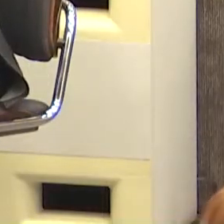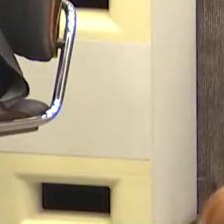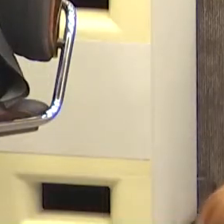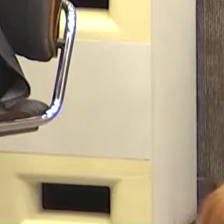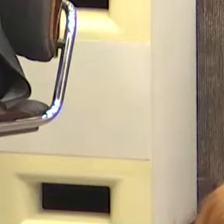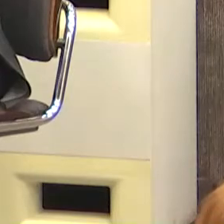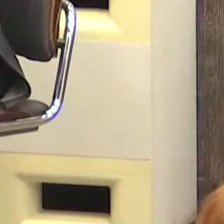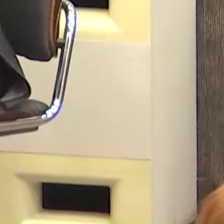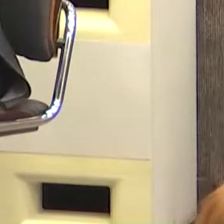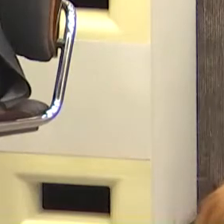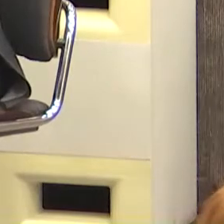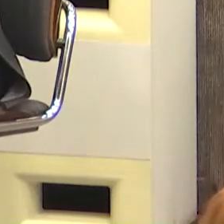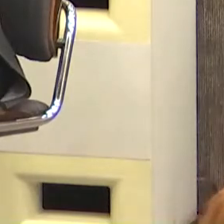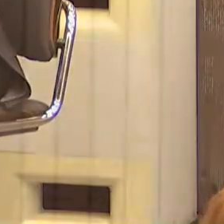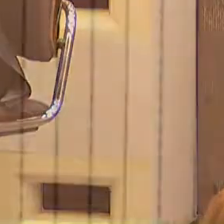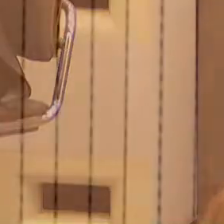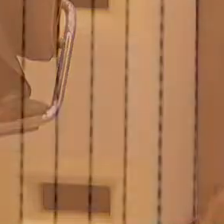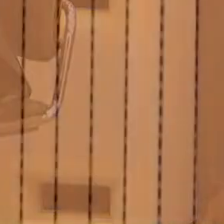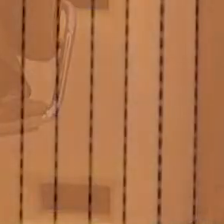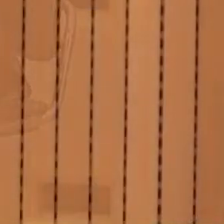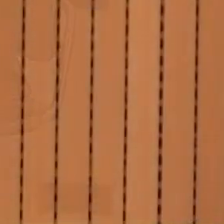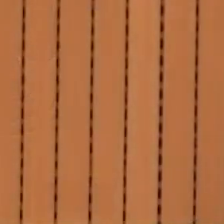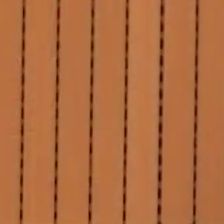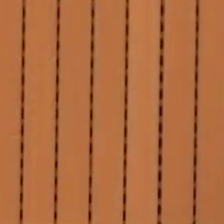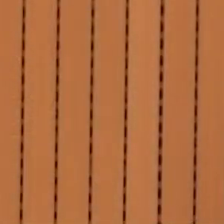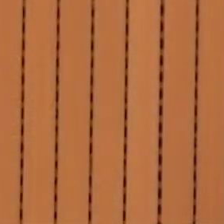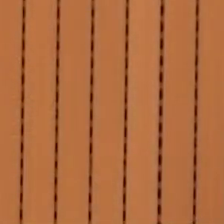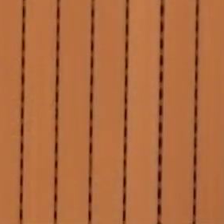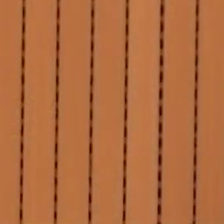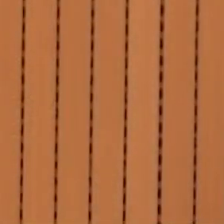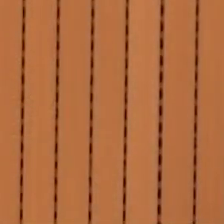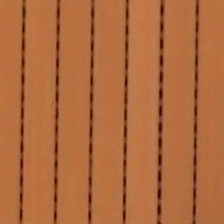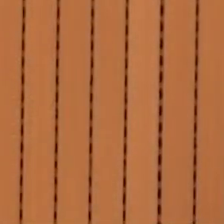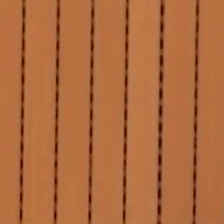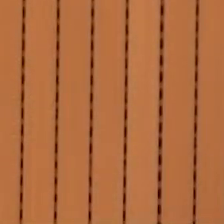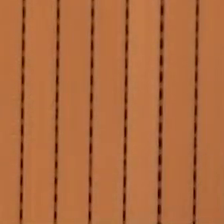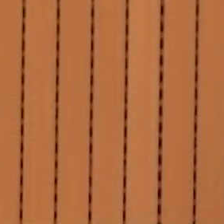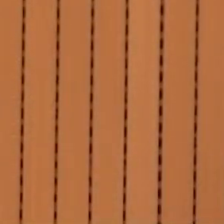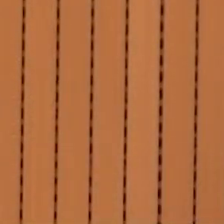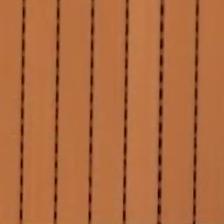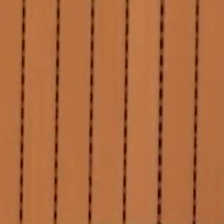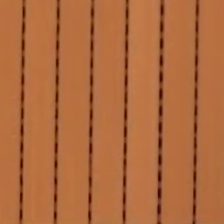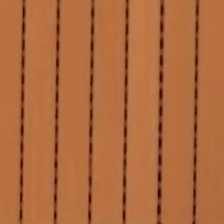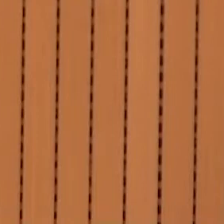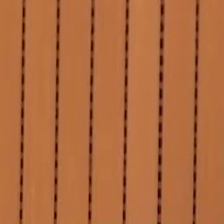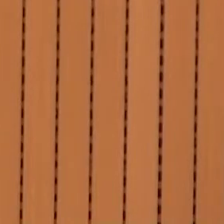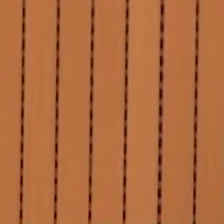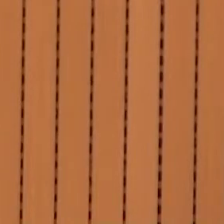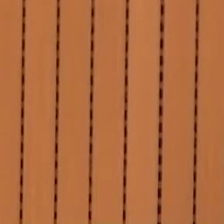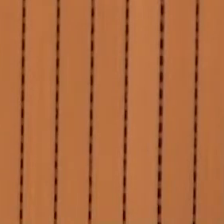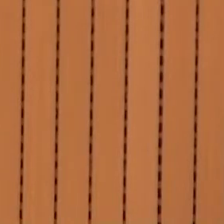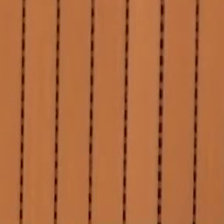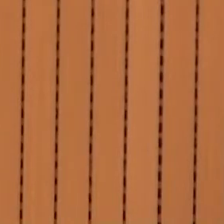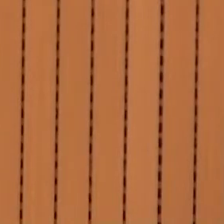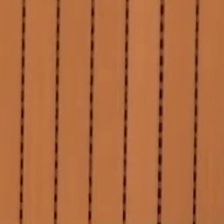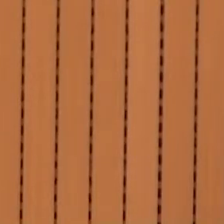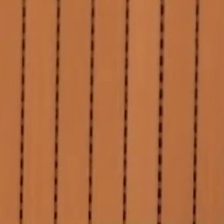gente. É gente humilde, que vontade de